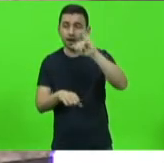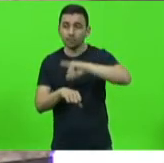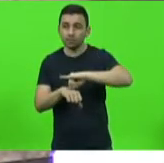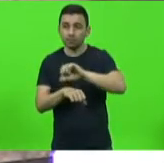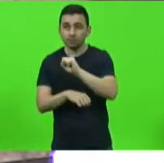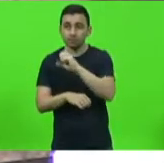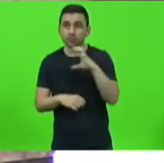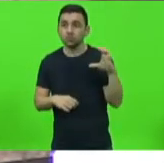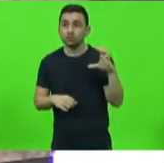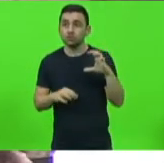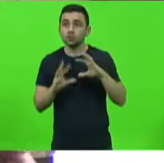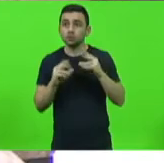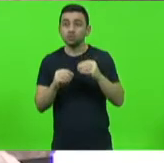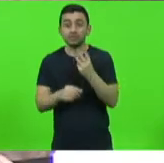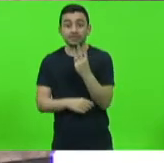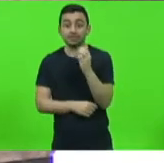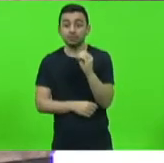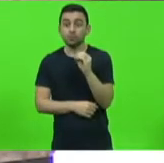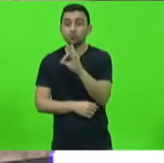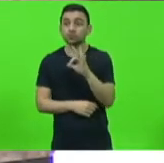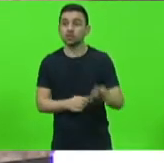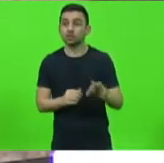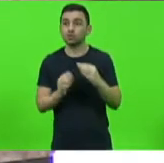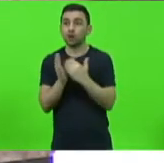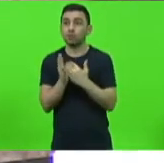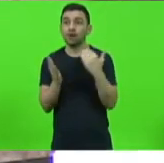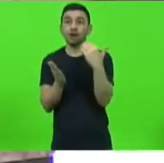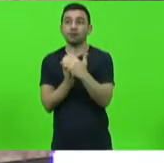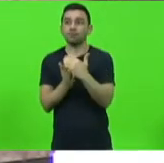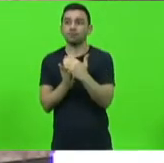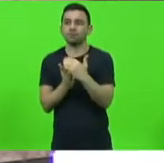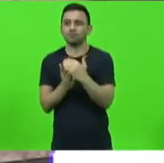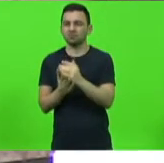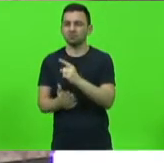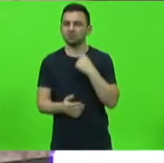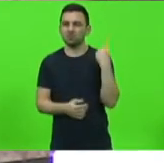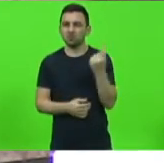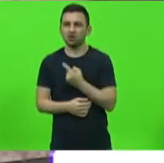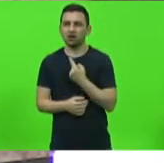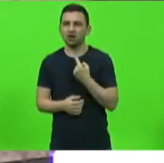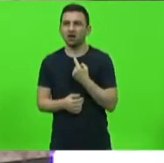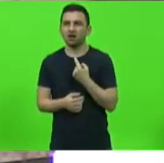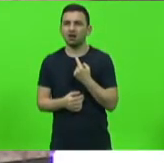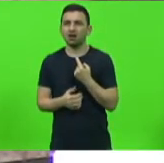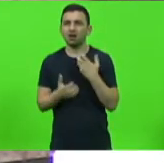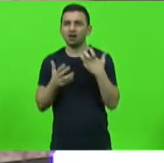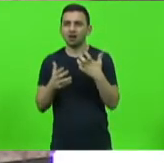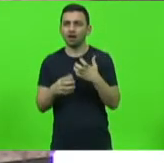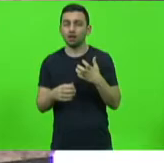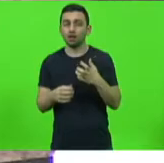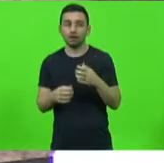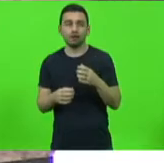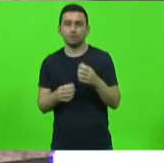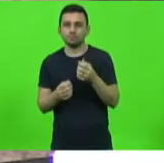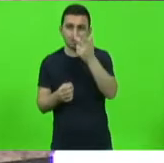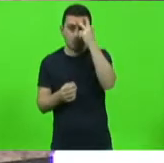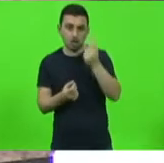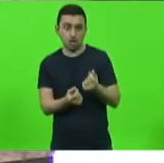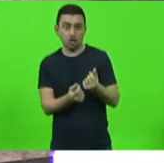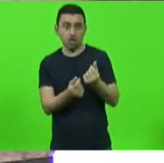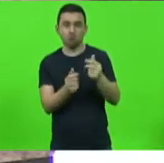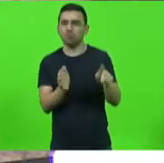catarinenses aumentou em 30% a população mais pobre. E nós estamos criando novos ricos com o